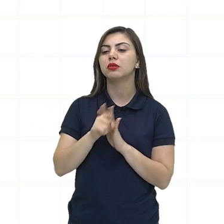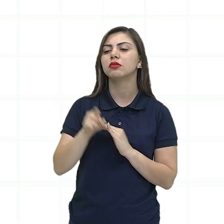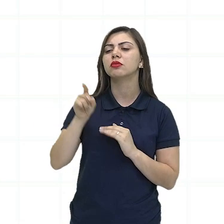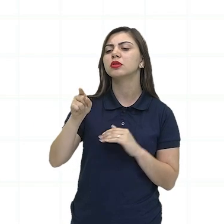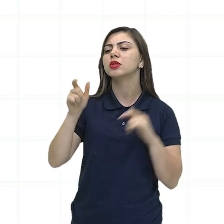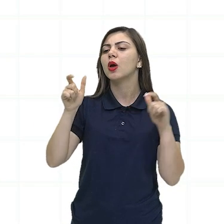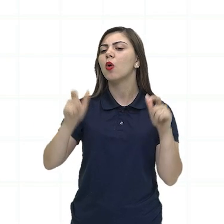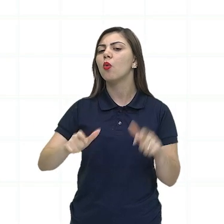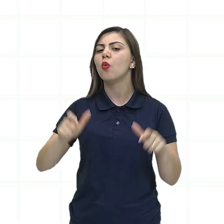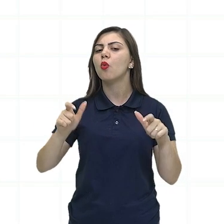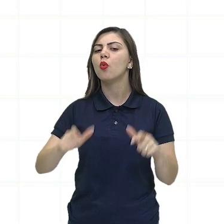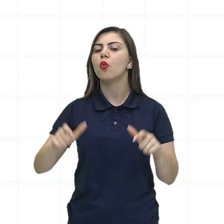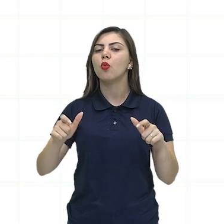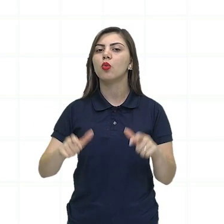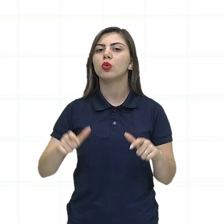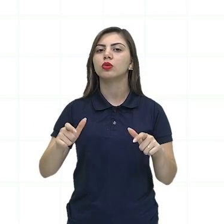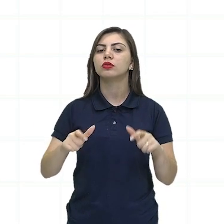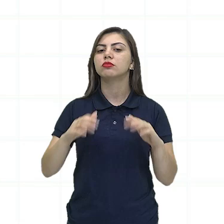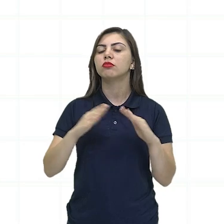I'm from